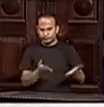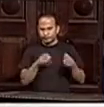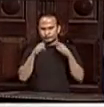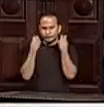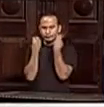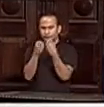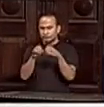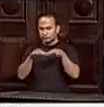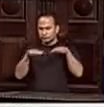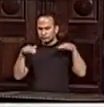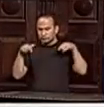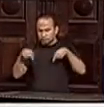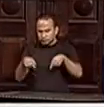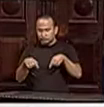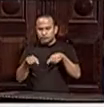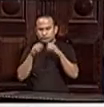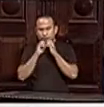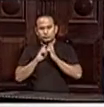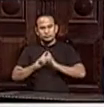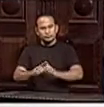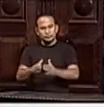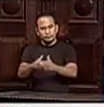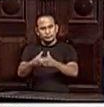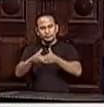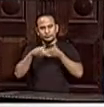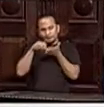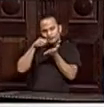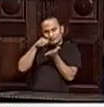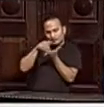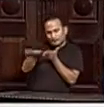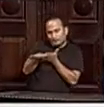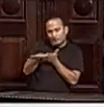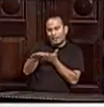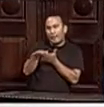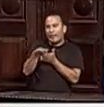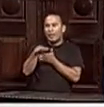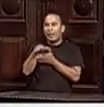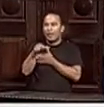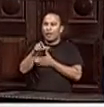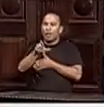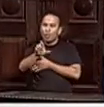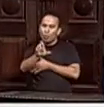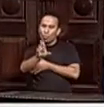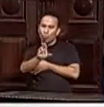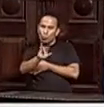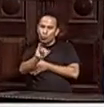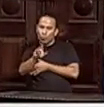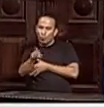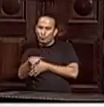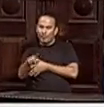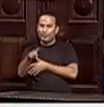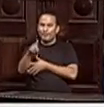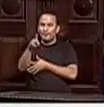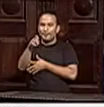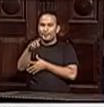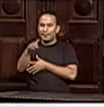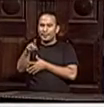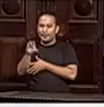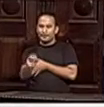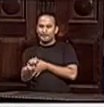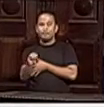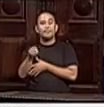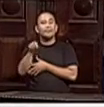casa o pedido de impeachment do governador Luiz Fernando Pezão, que